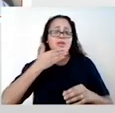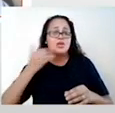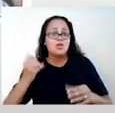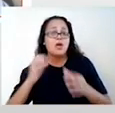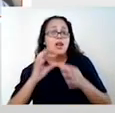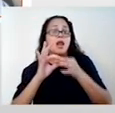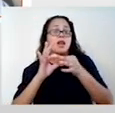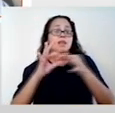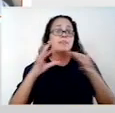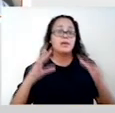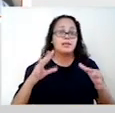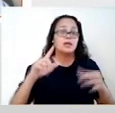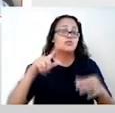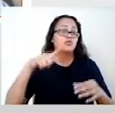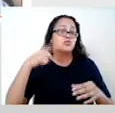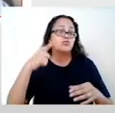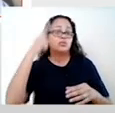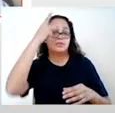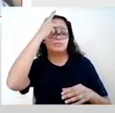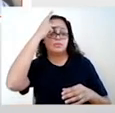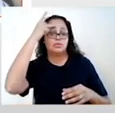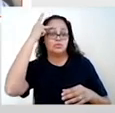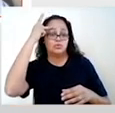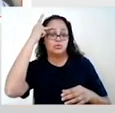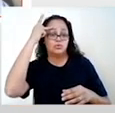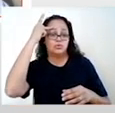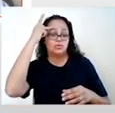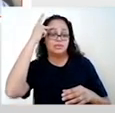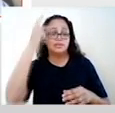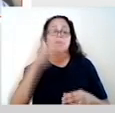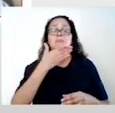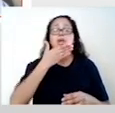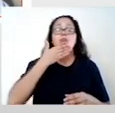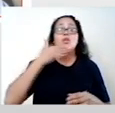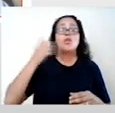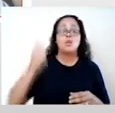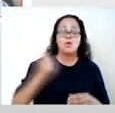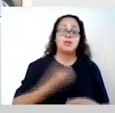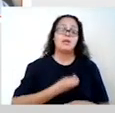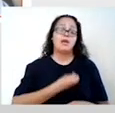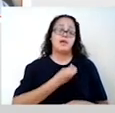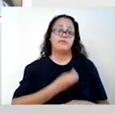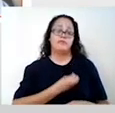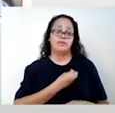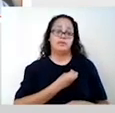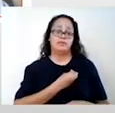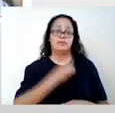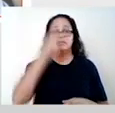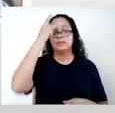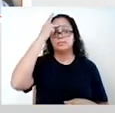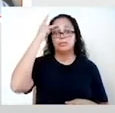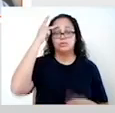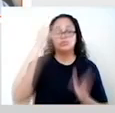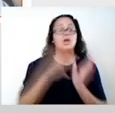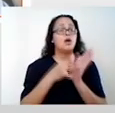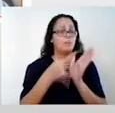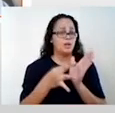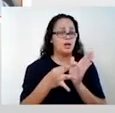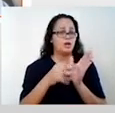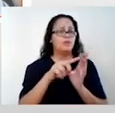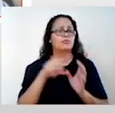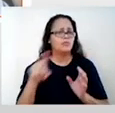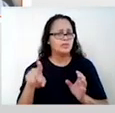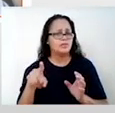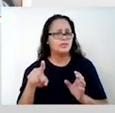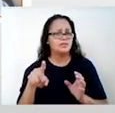liberdade dos outros, mas dá garantia de direitos para os outros, melhore a liberdade, melhore a vida dos outros. A opinião dele, vocês concordam?